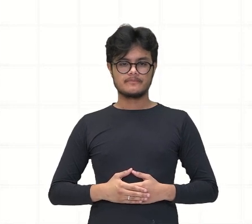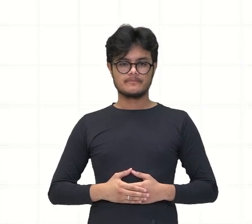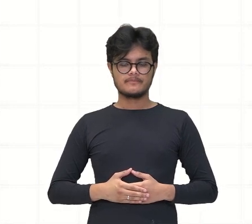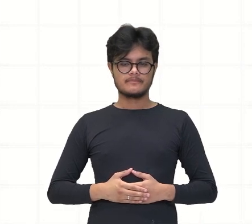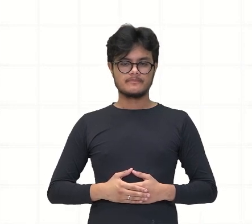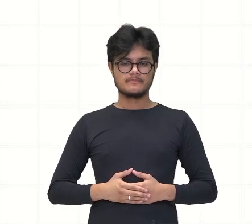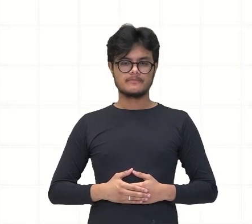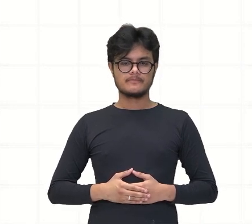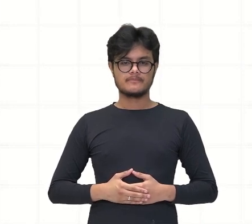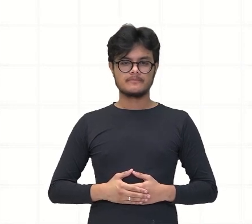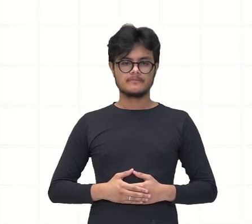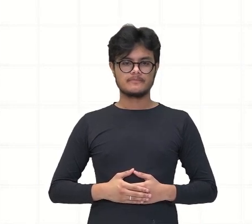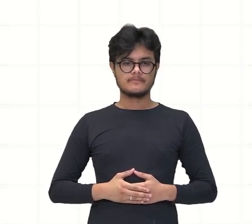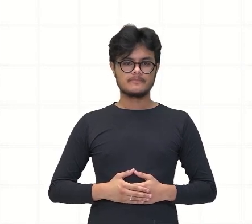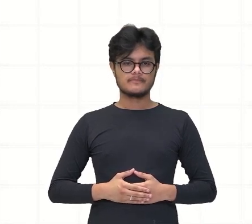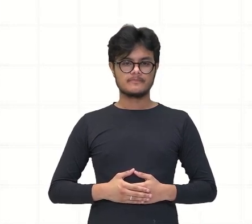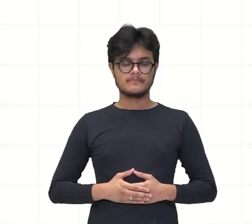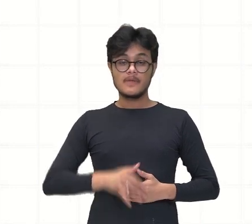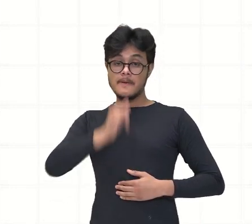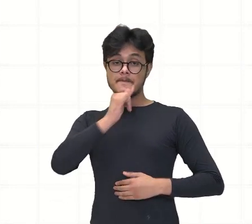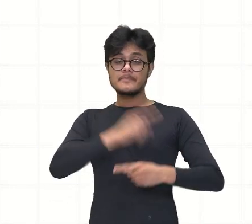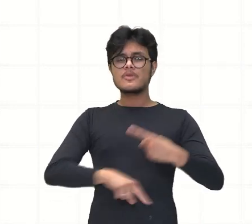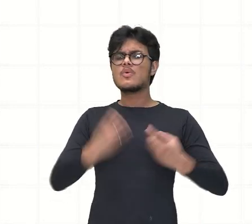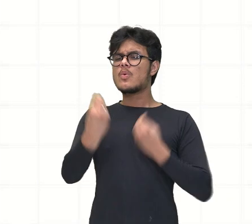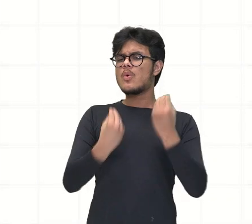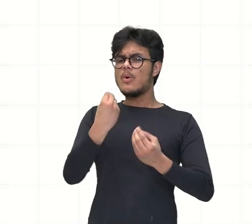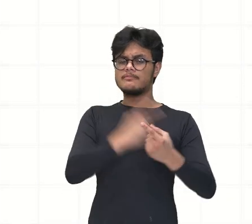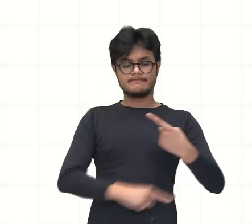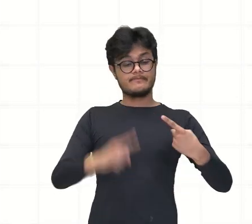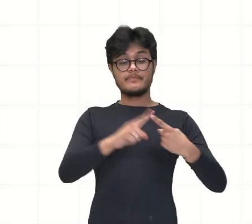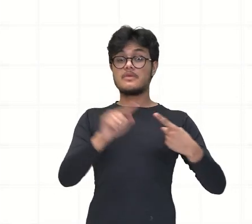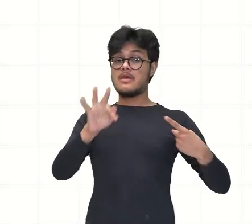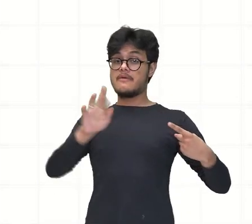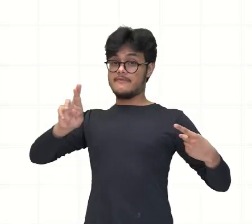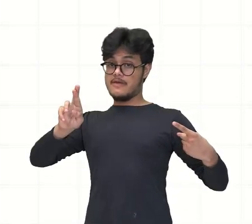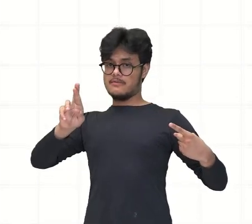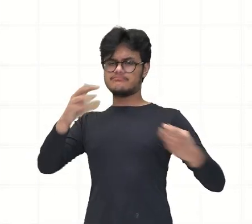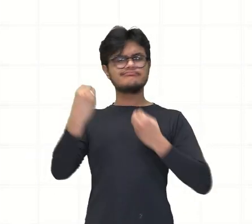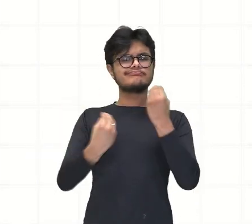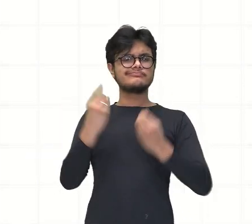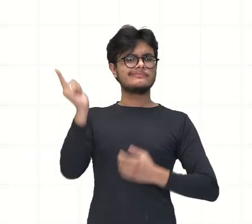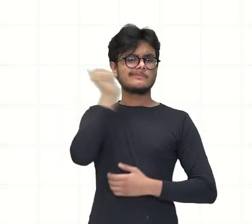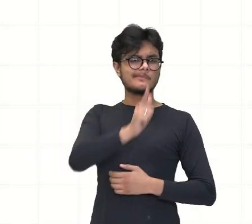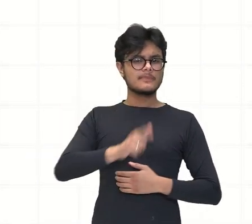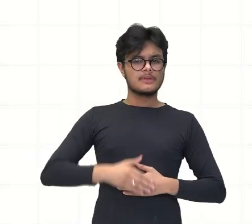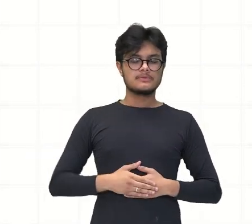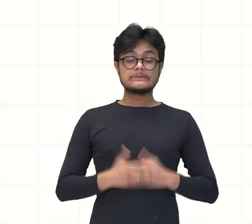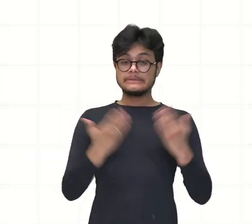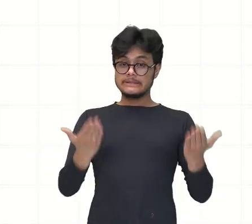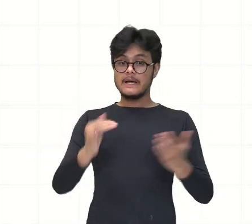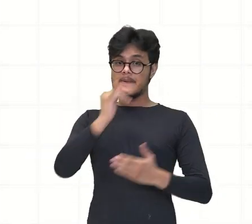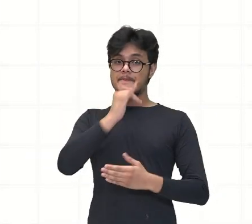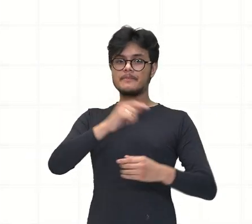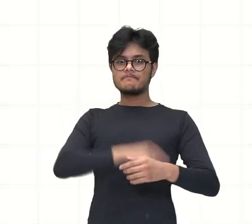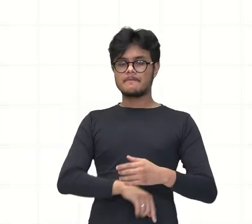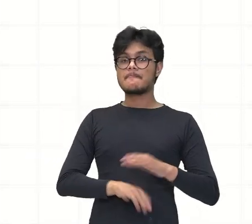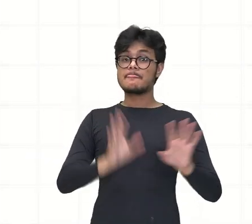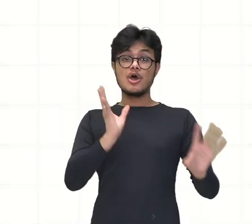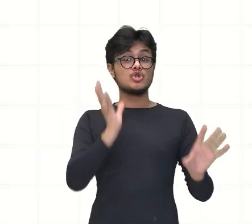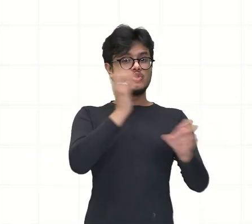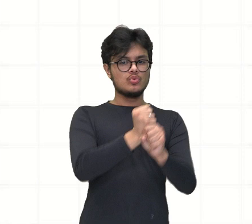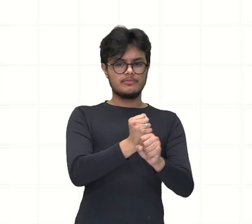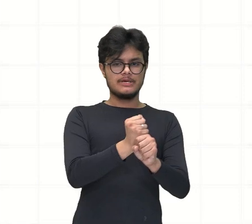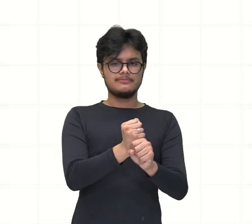em decimal. Então, como que eu faço para determinar a frequência relativa? Eu vou pegar a frequência